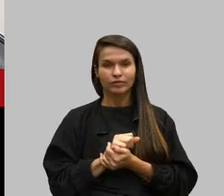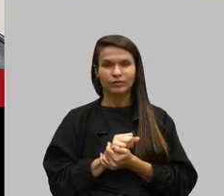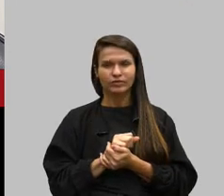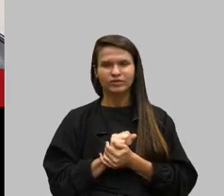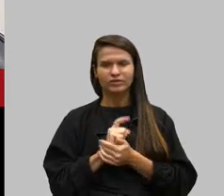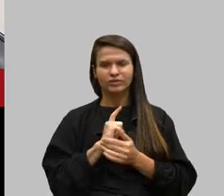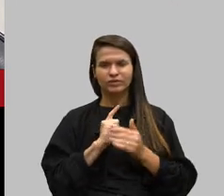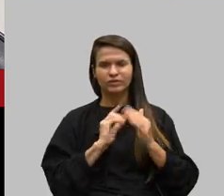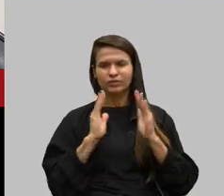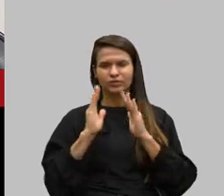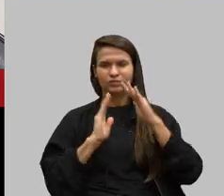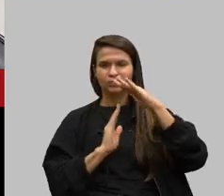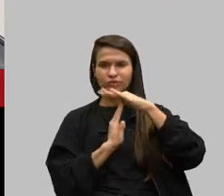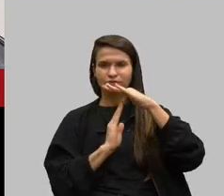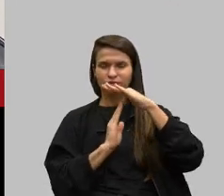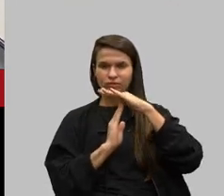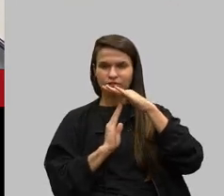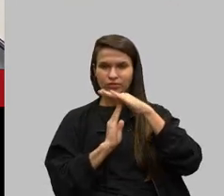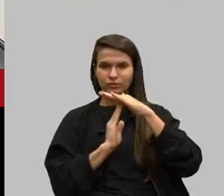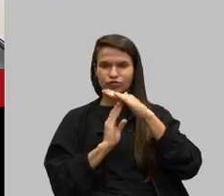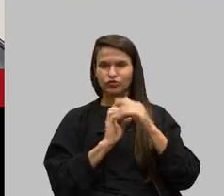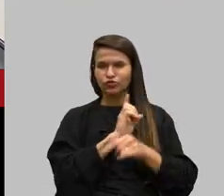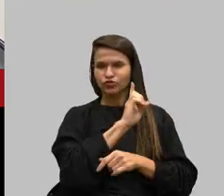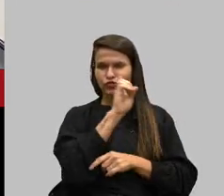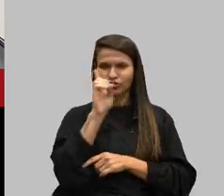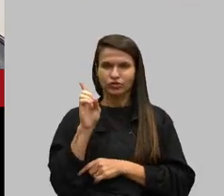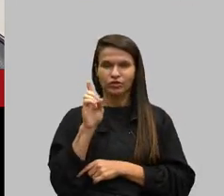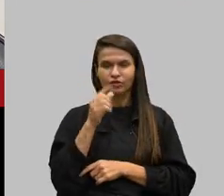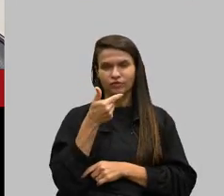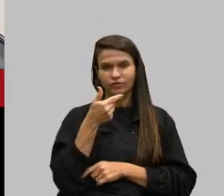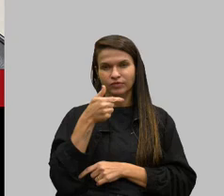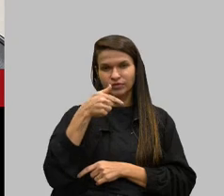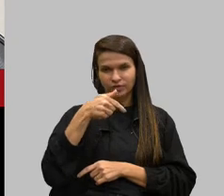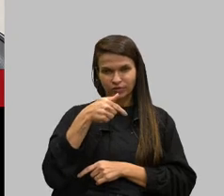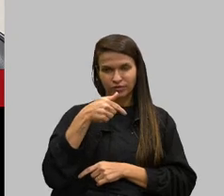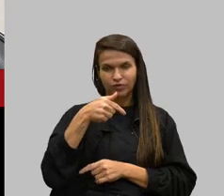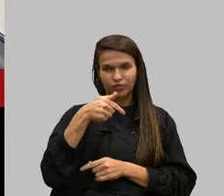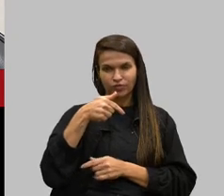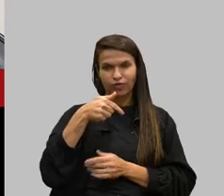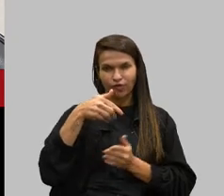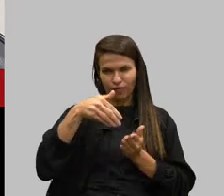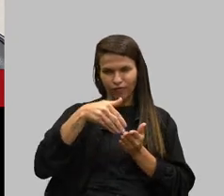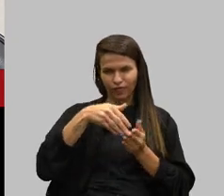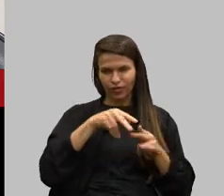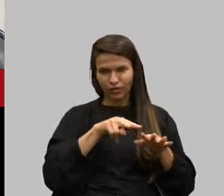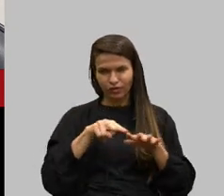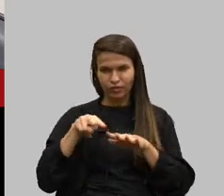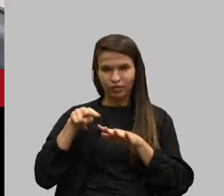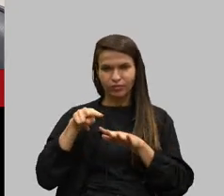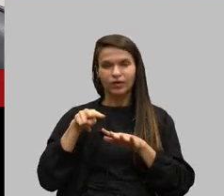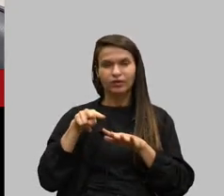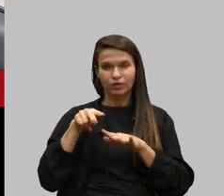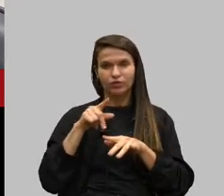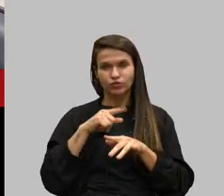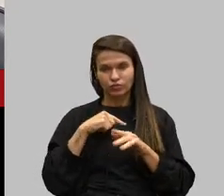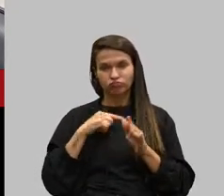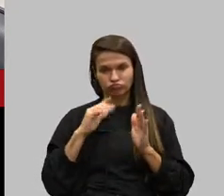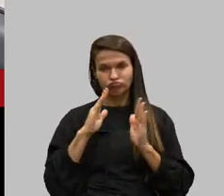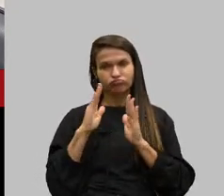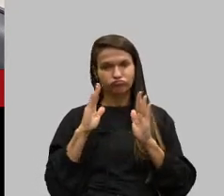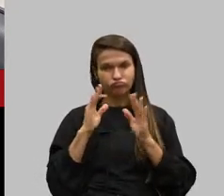engano vence no dia 27 ao final dessa semana nós estamos no prazo e até o prazo